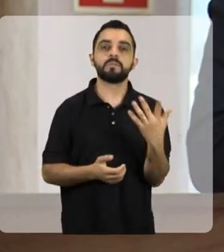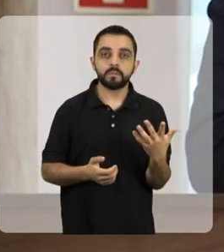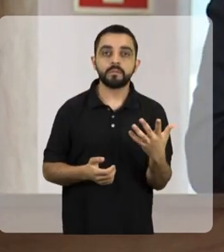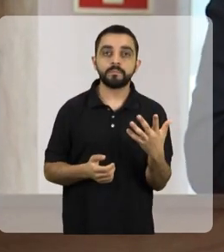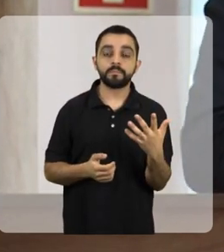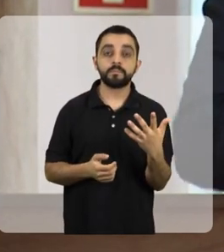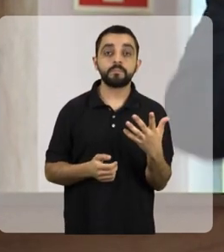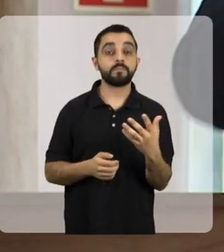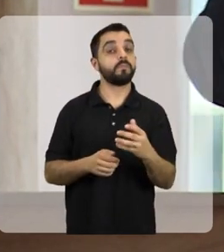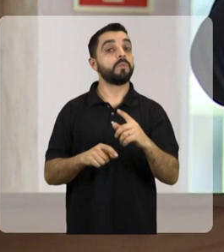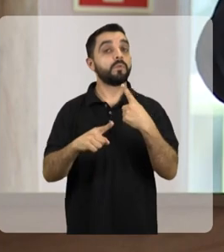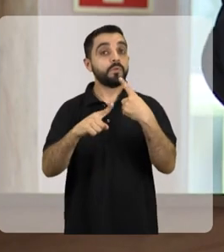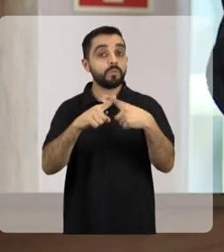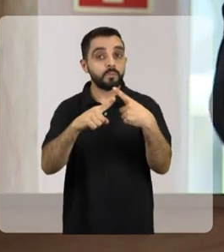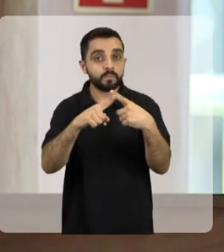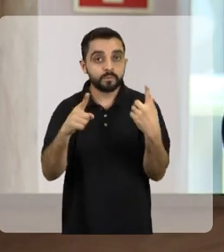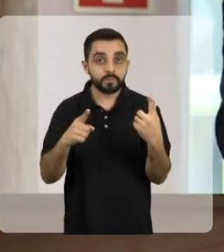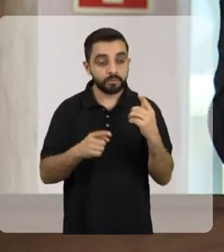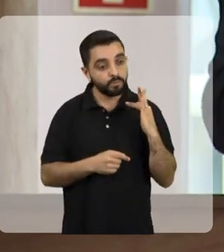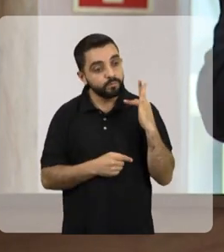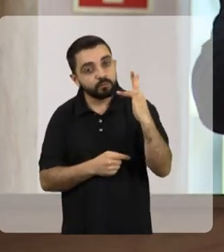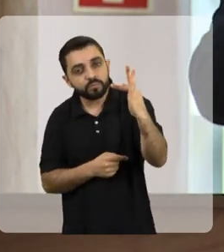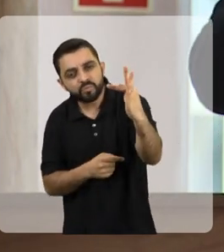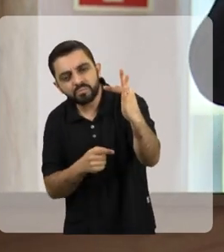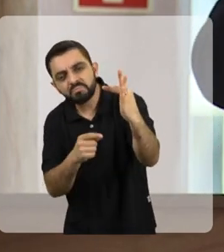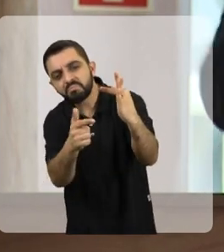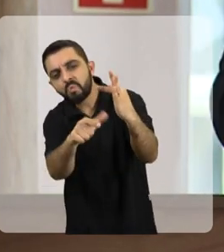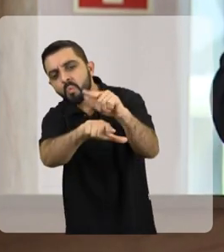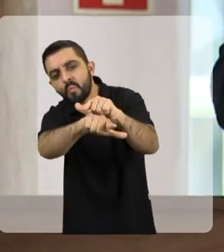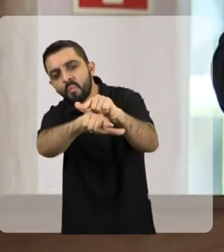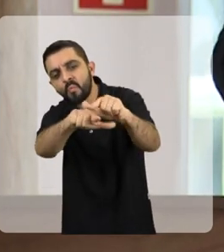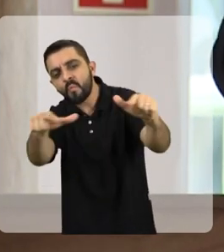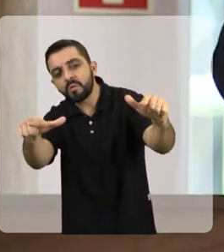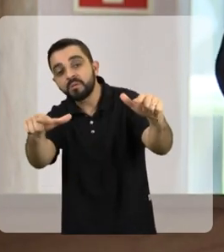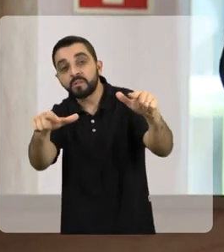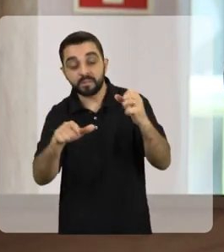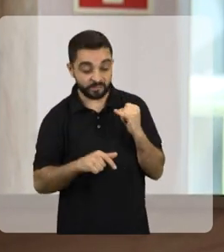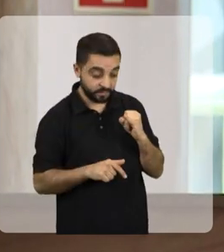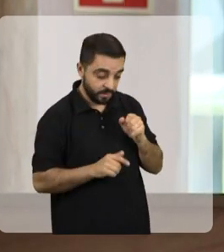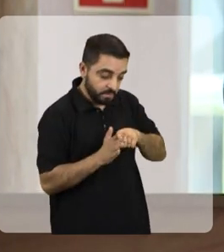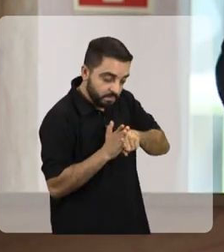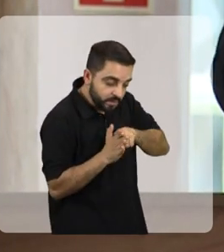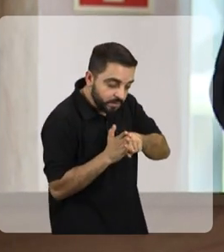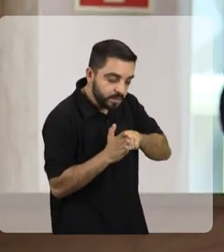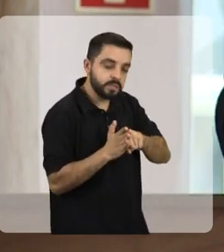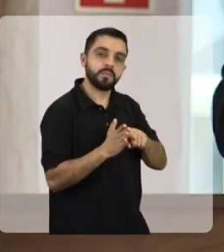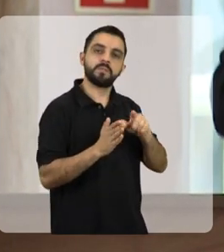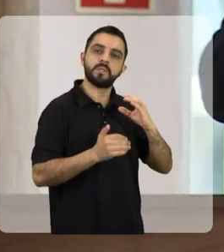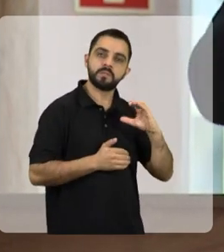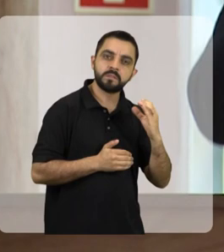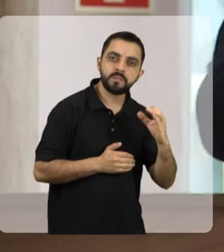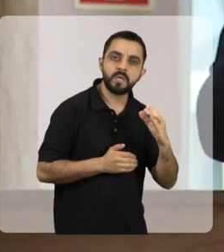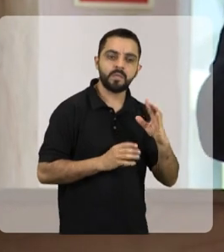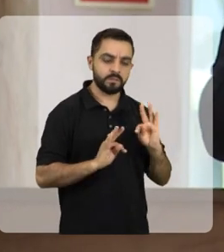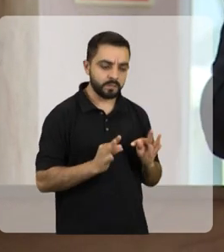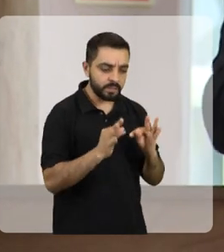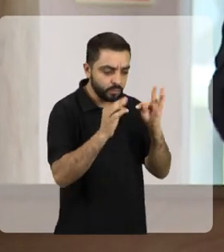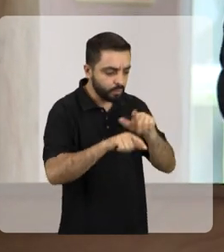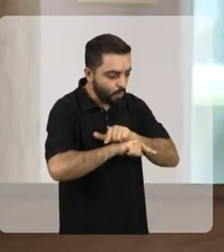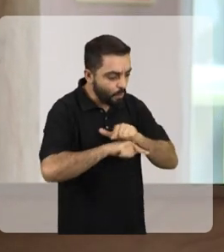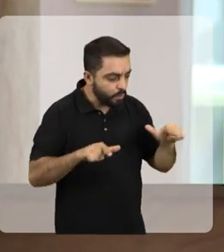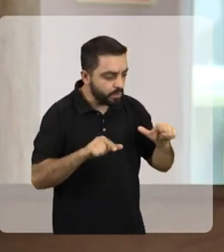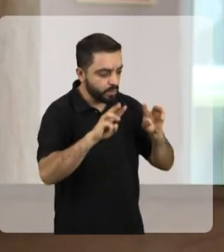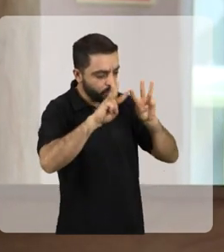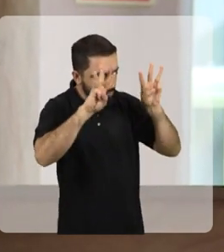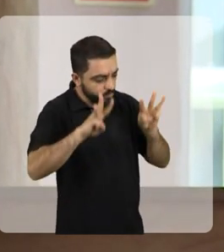Porque, devo dizer, não existe futuro sem pesquisa, ciência e tecnologia,